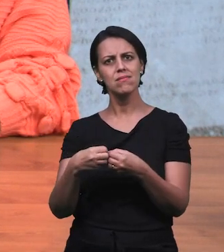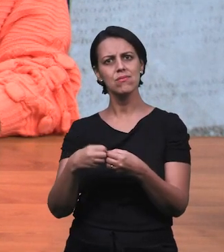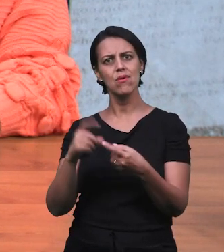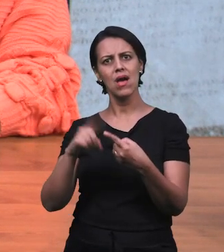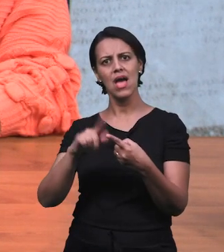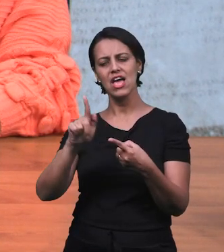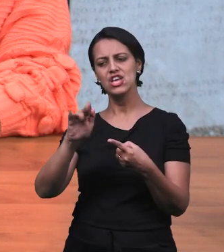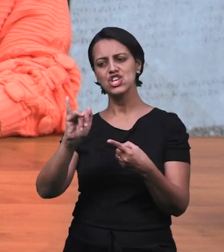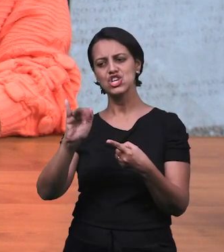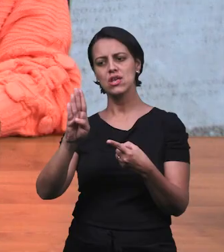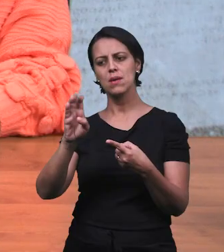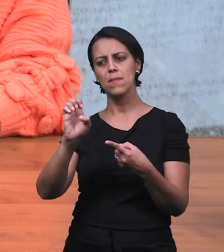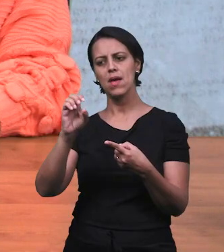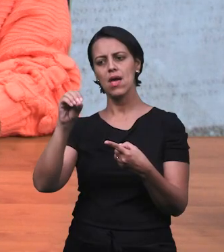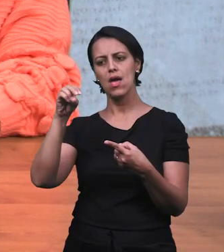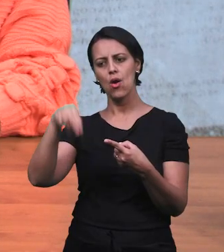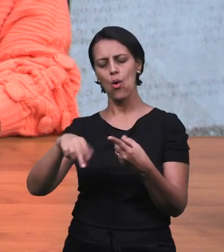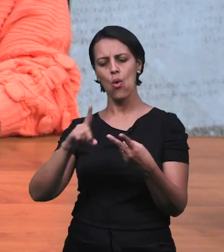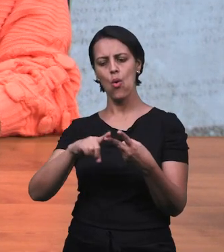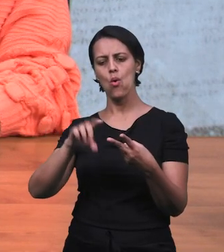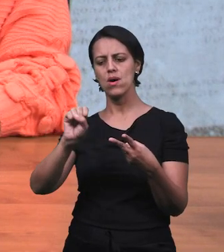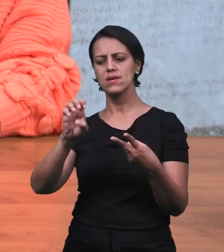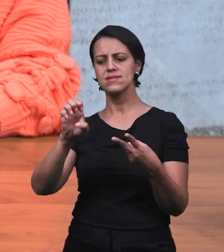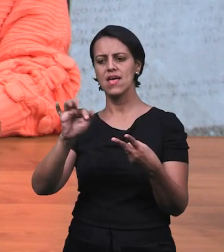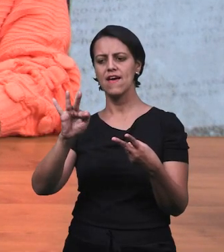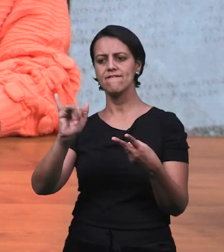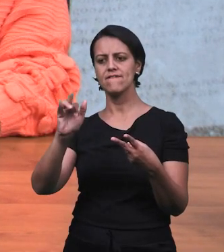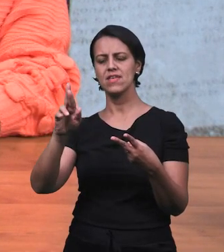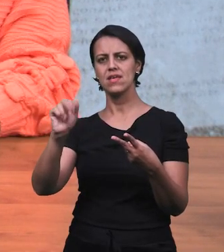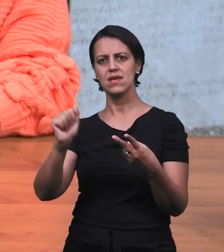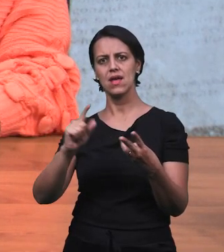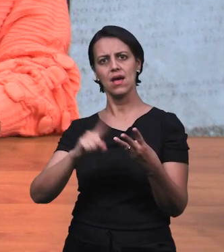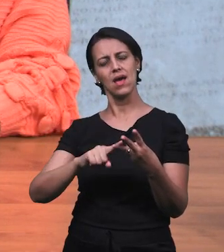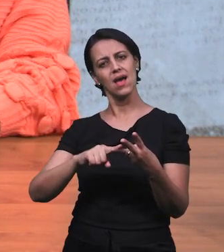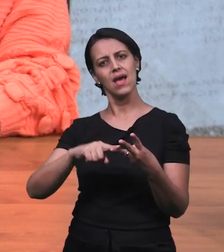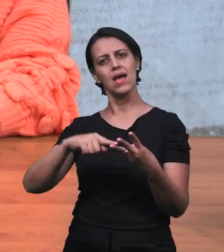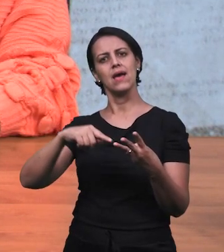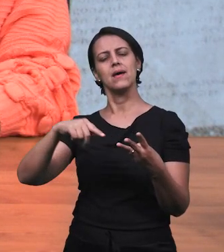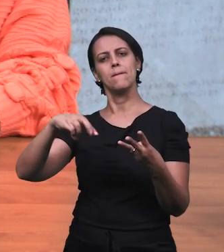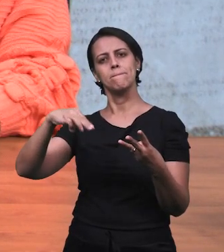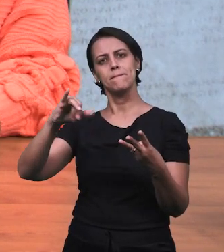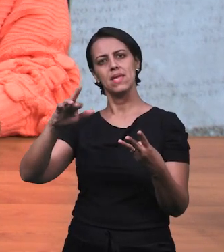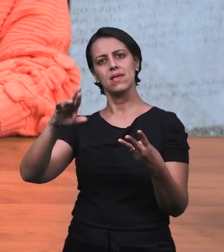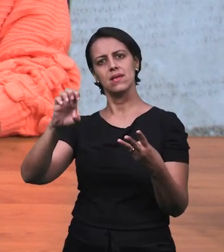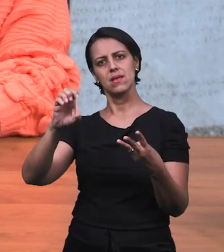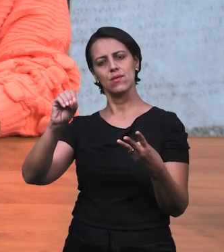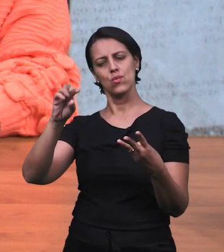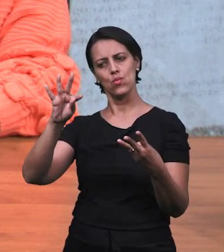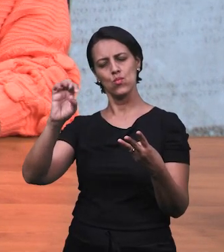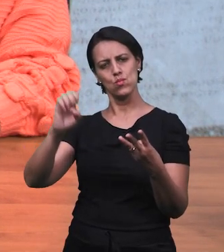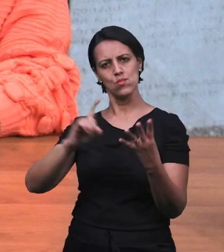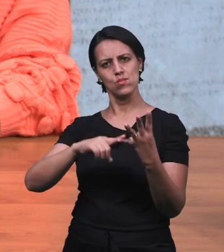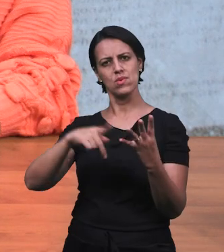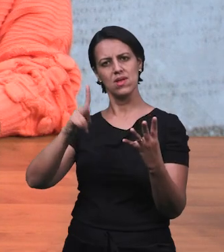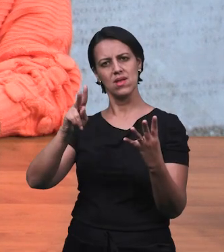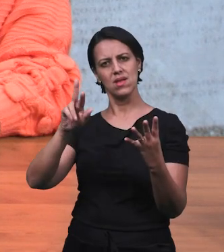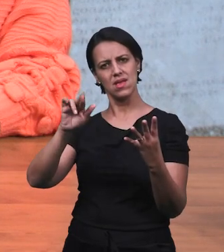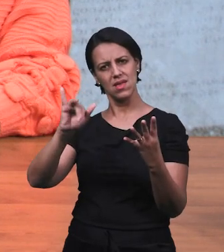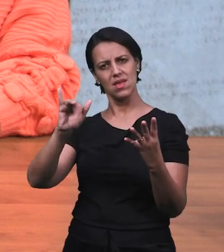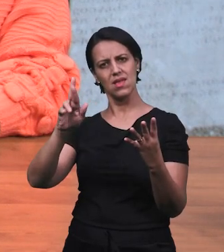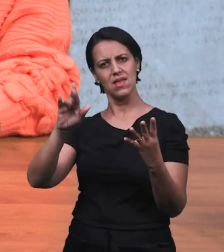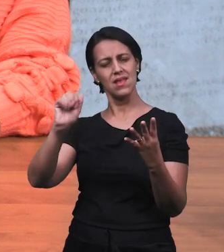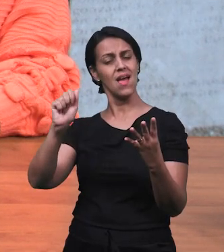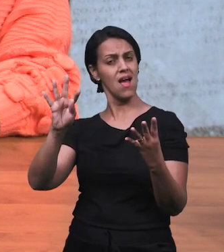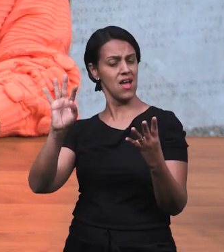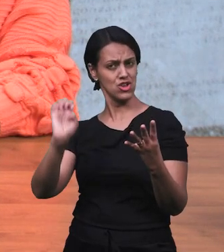Gibeon, e Sefira, e Beerote, e Kiriate Jearim. E os filhos de Israel os não